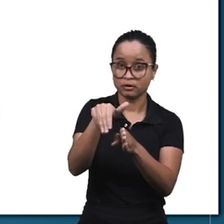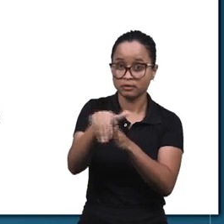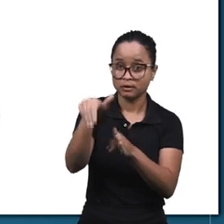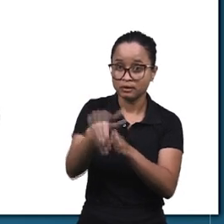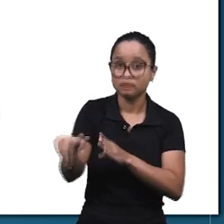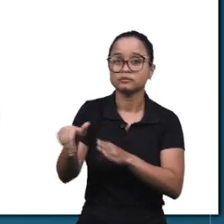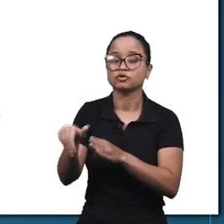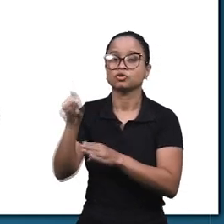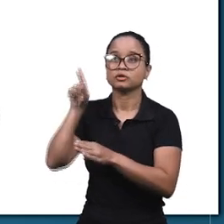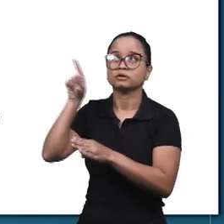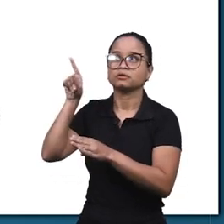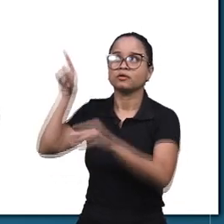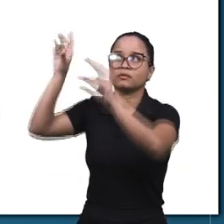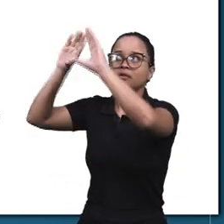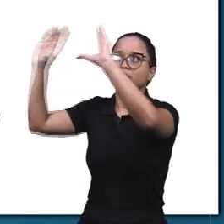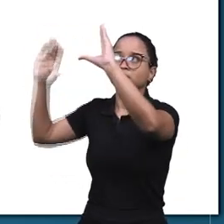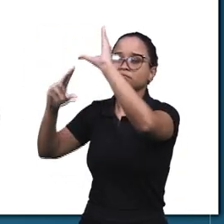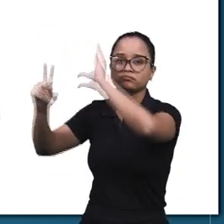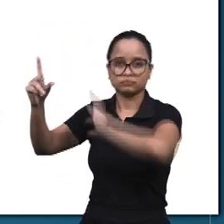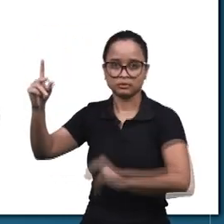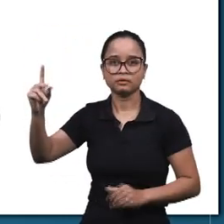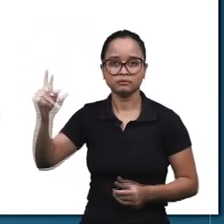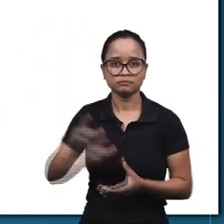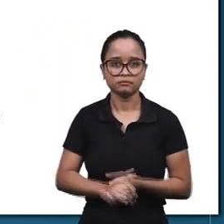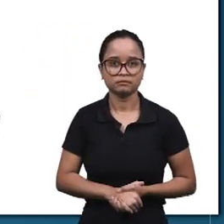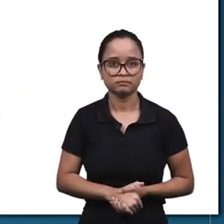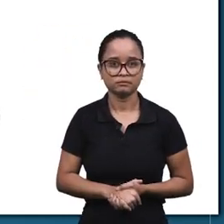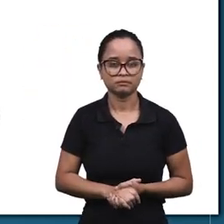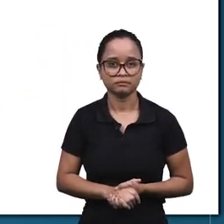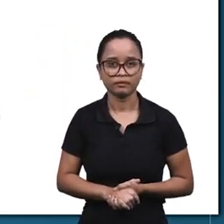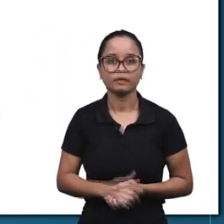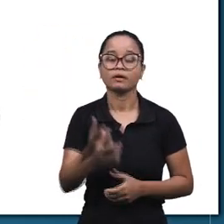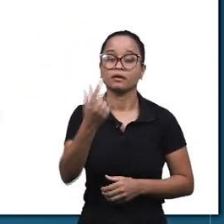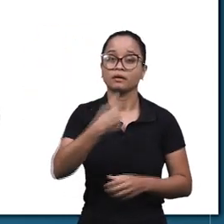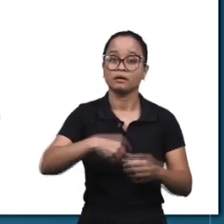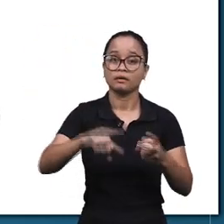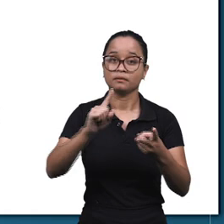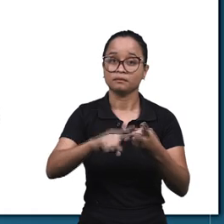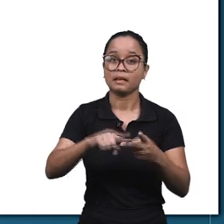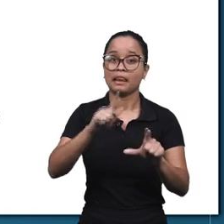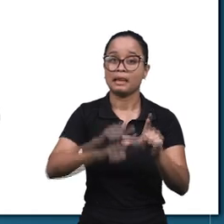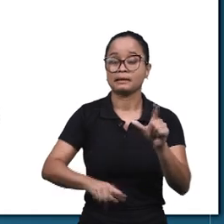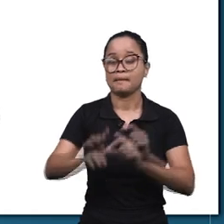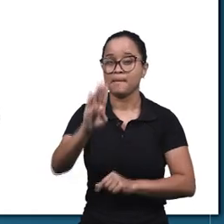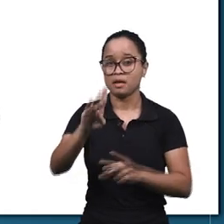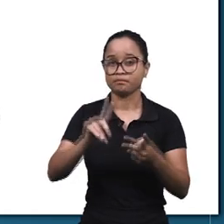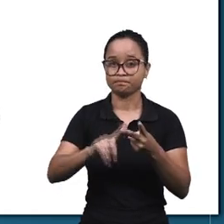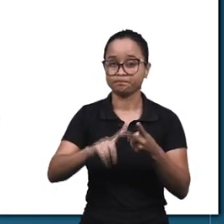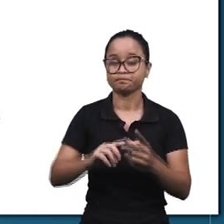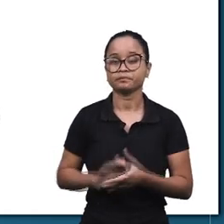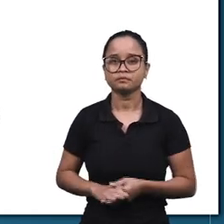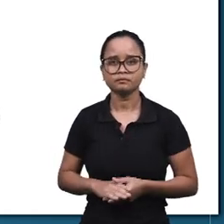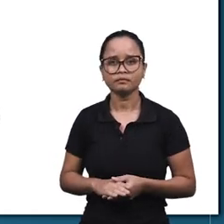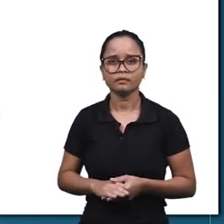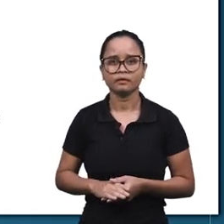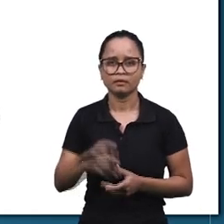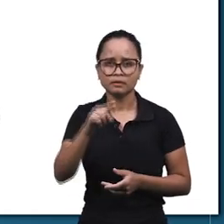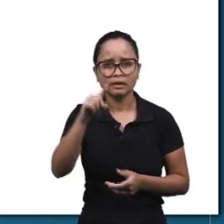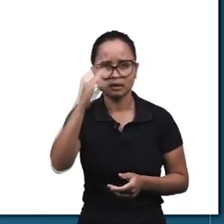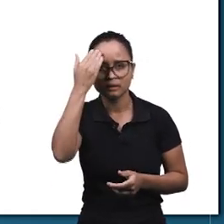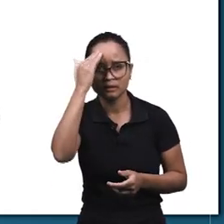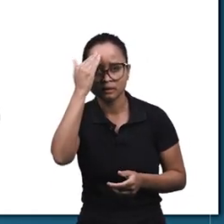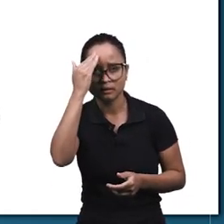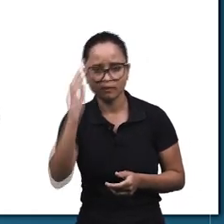o reino dos céus? Essa é a primeira pergunta. E tem a pergunta da letra B, que diz assim: será